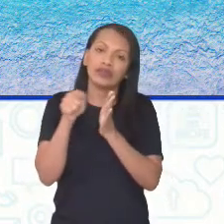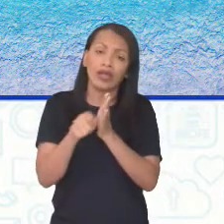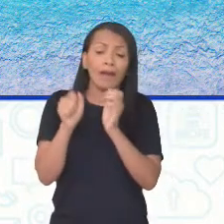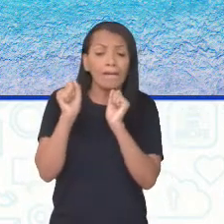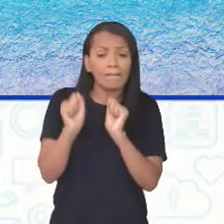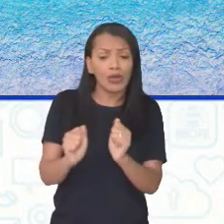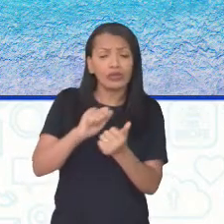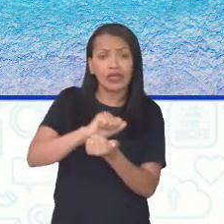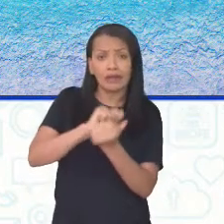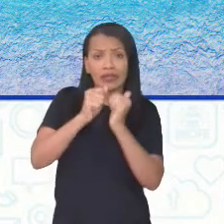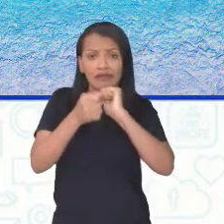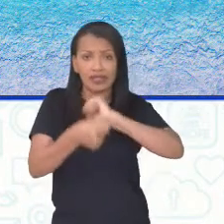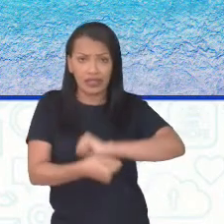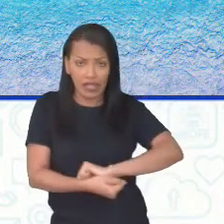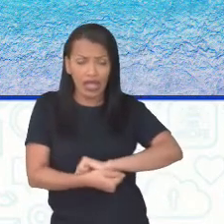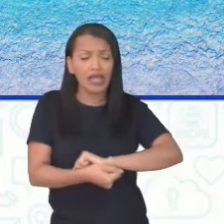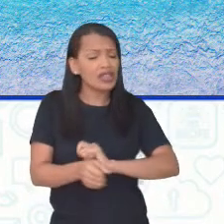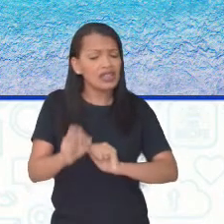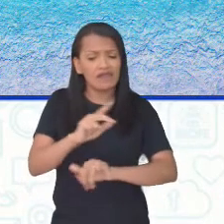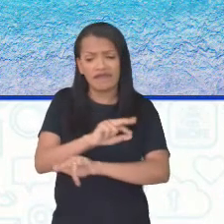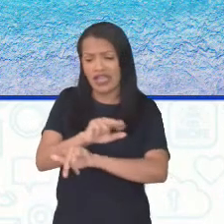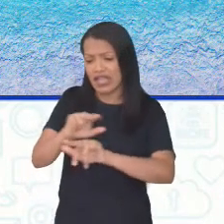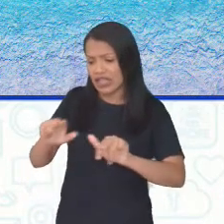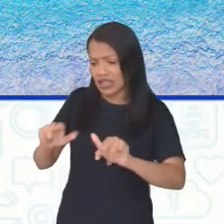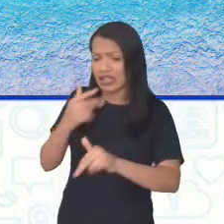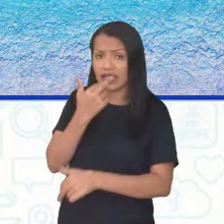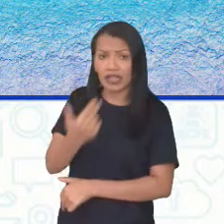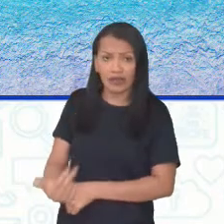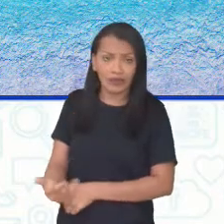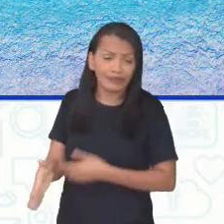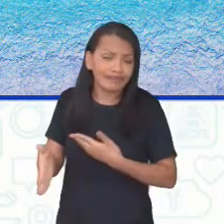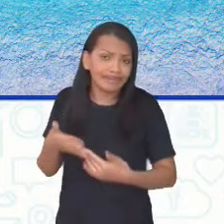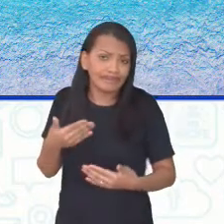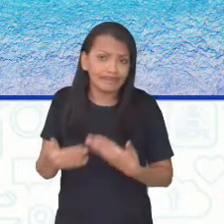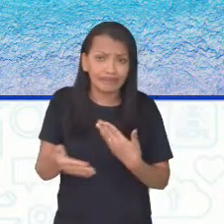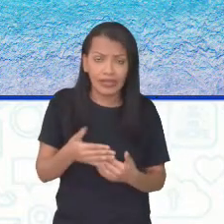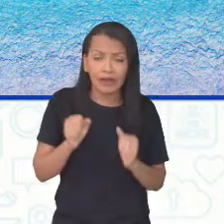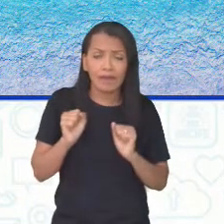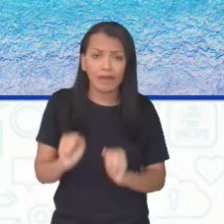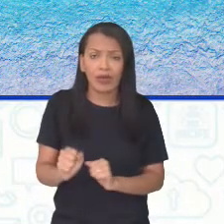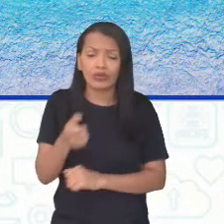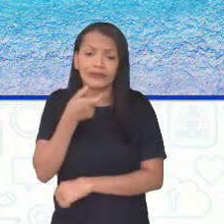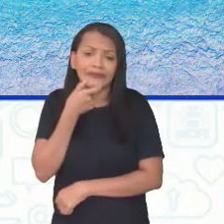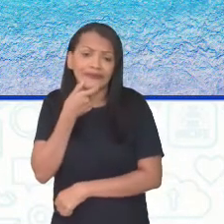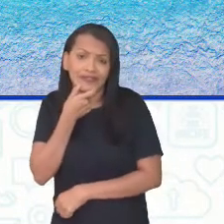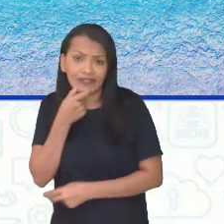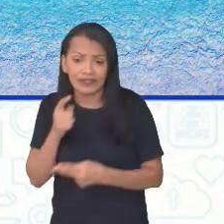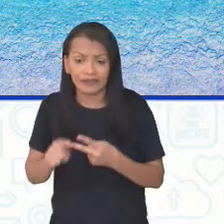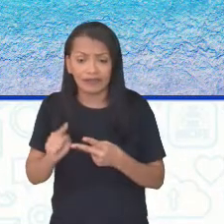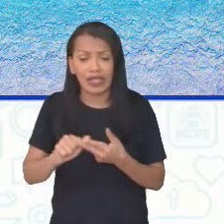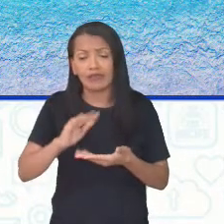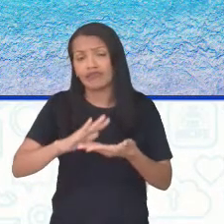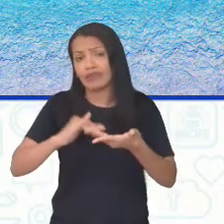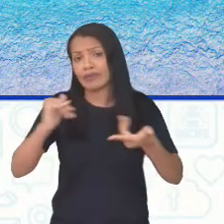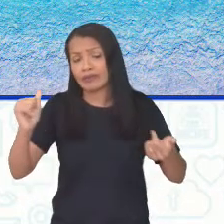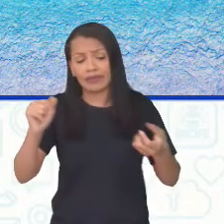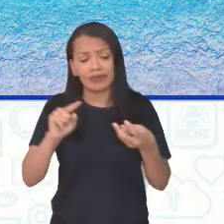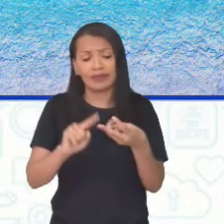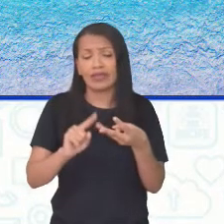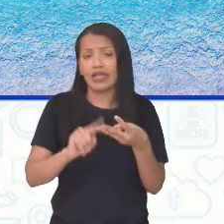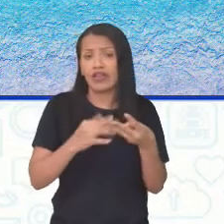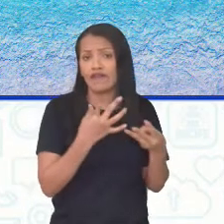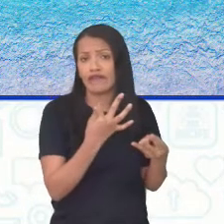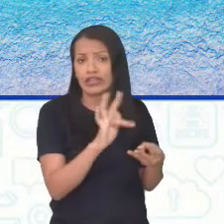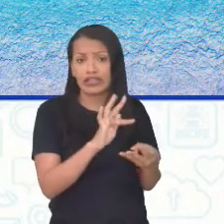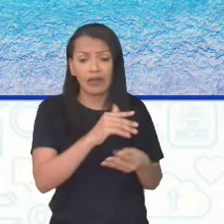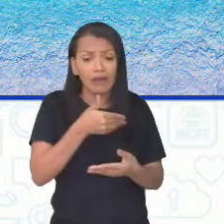para diferentes línguas. Então, eu consigo usar o Braille para num idioma, no inglês, no espanhol, no francês e assim